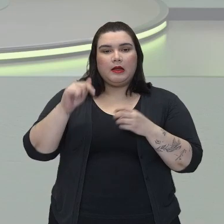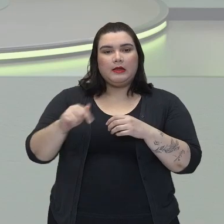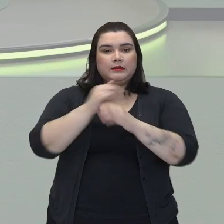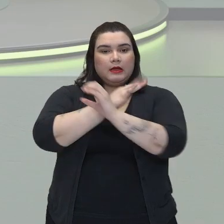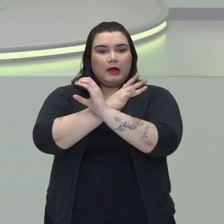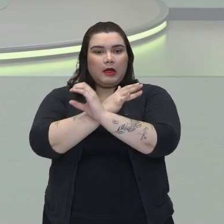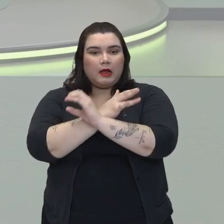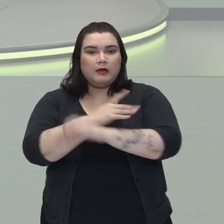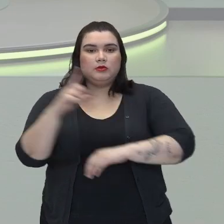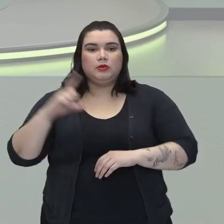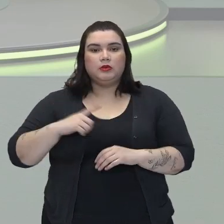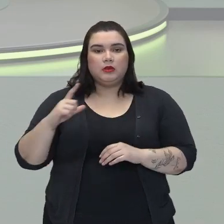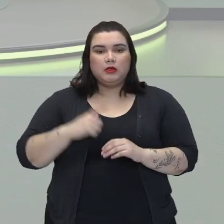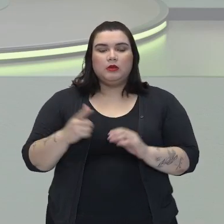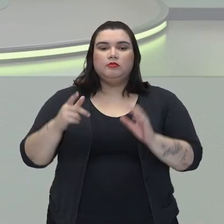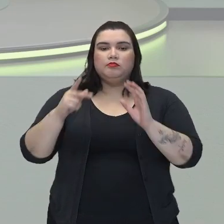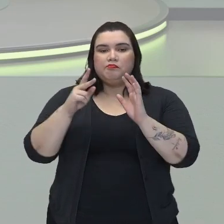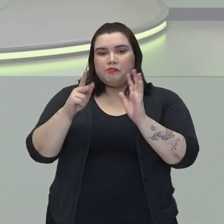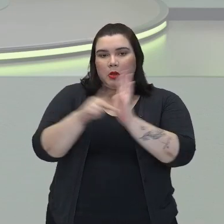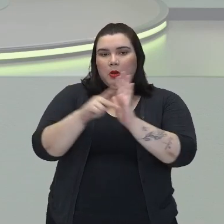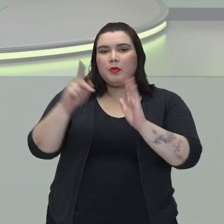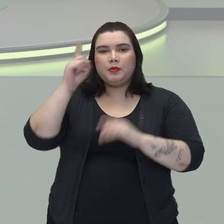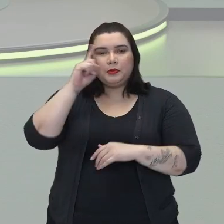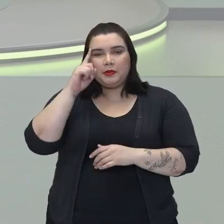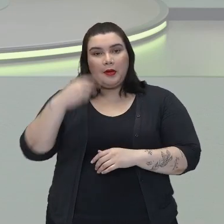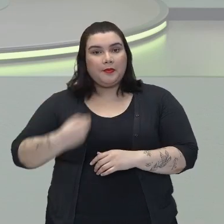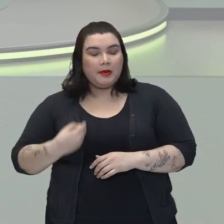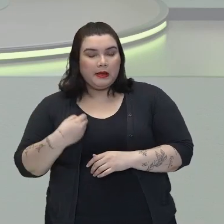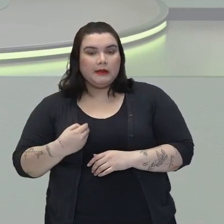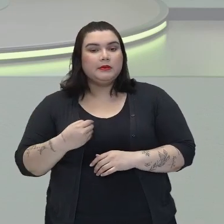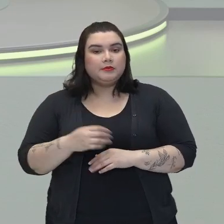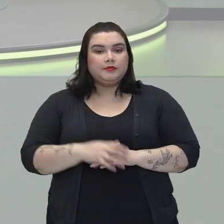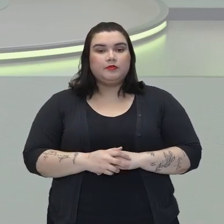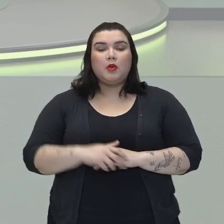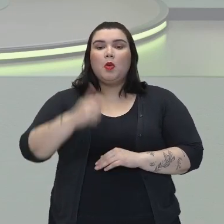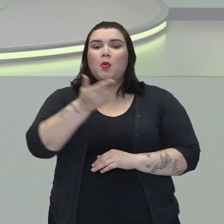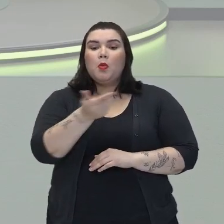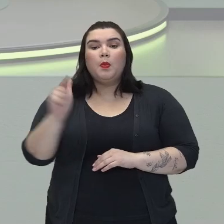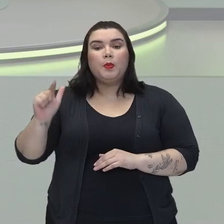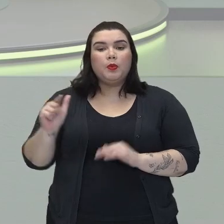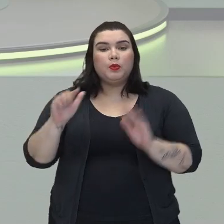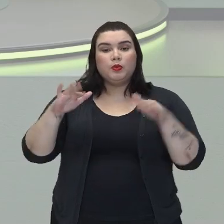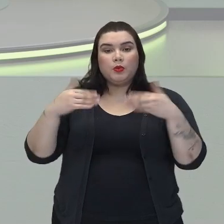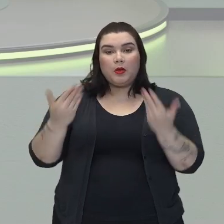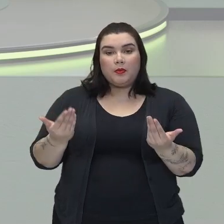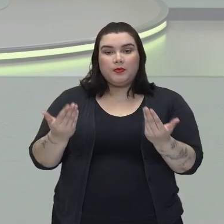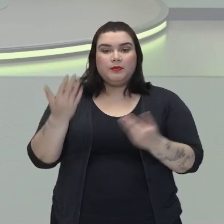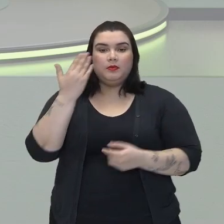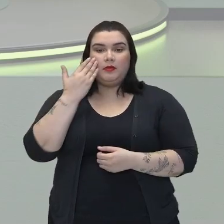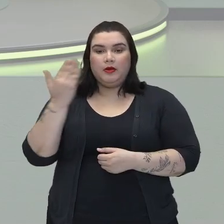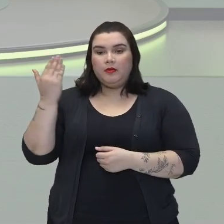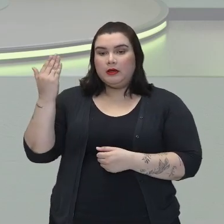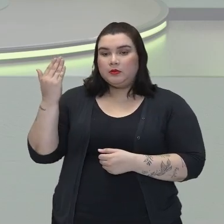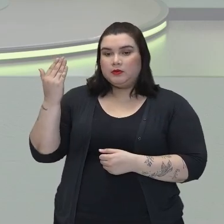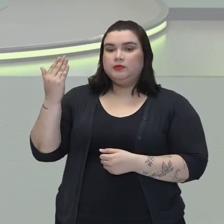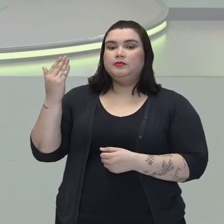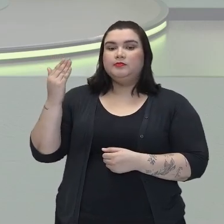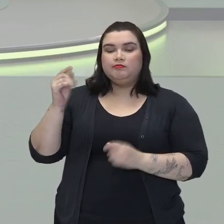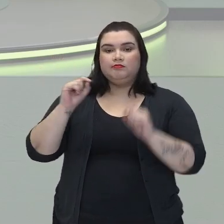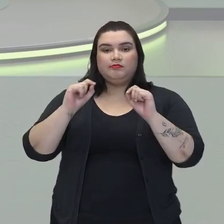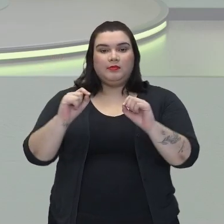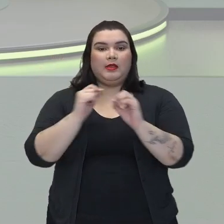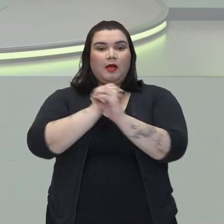eles estão bem presentes no nosso dia a dia. Além desse, tem um outro ácido. Olhem esse outro ácido aqui, que é o